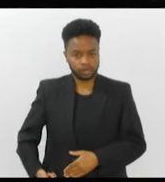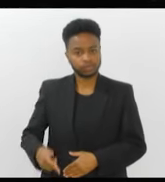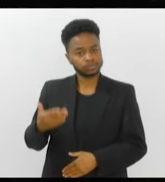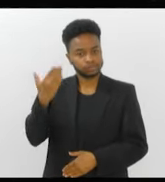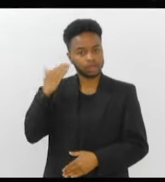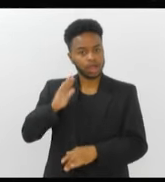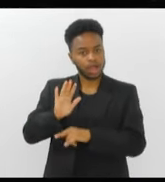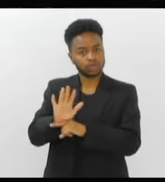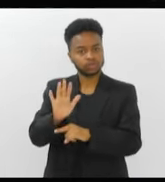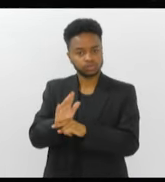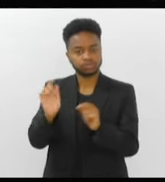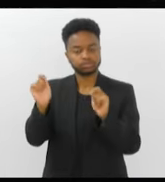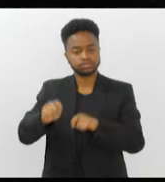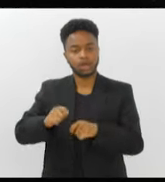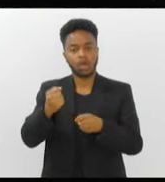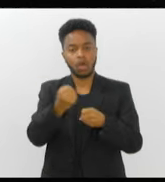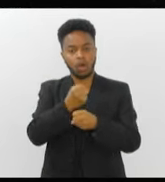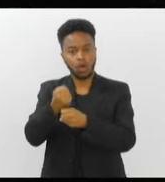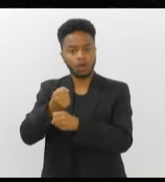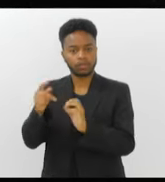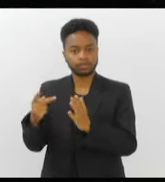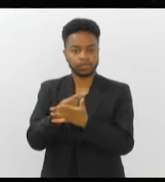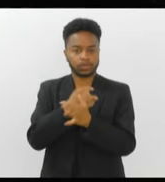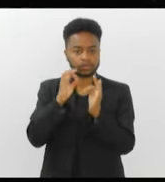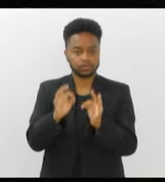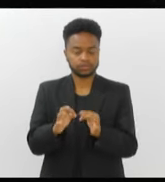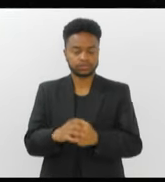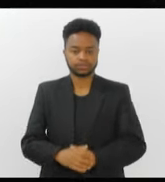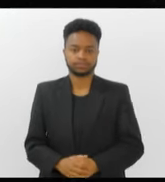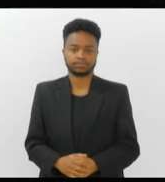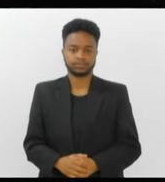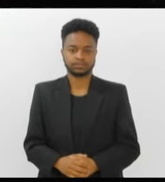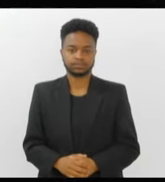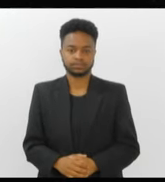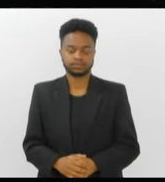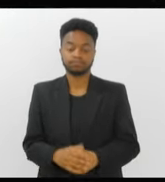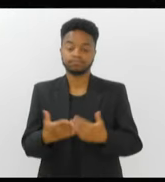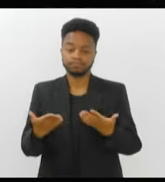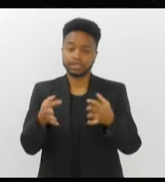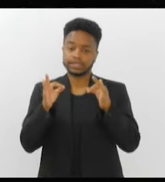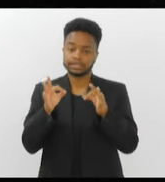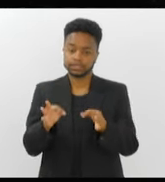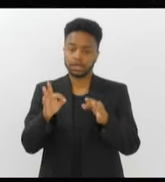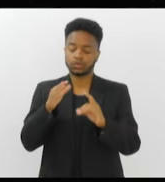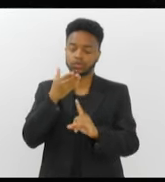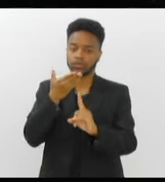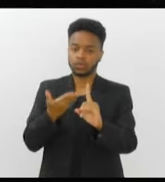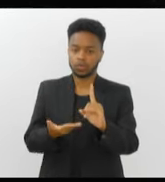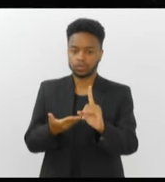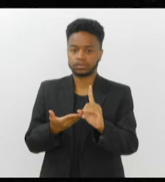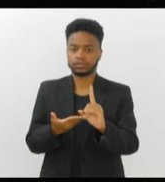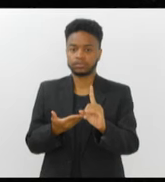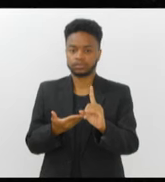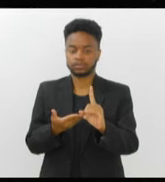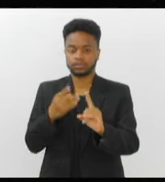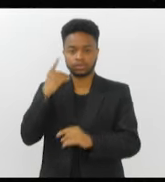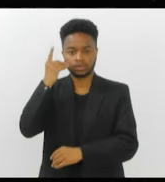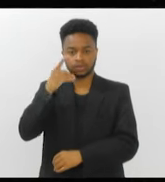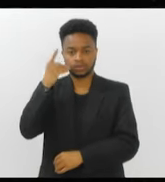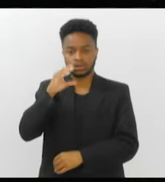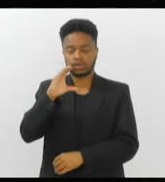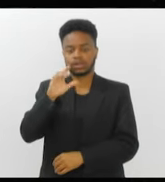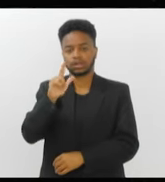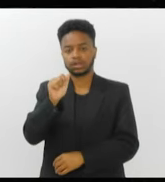obra se tornasse uma realidade. Nada mais justo que homenagear o deputado